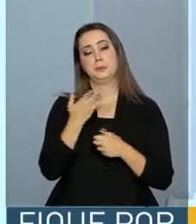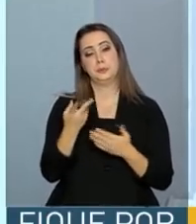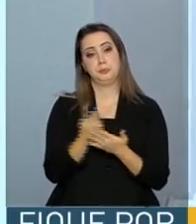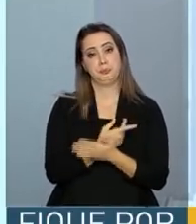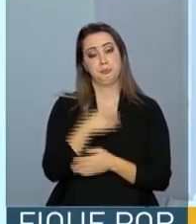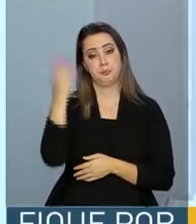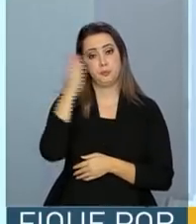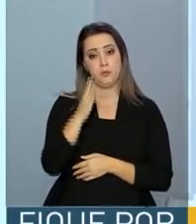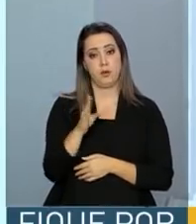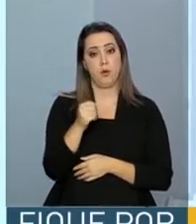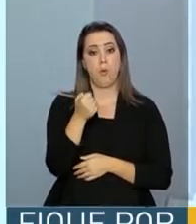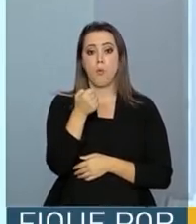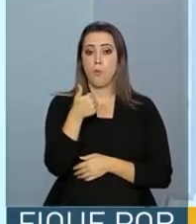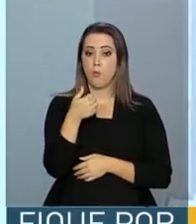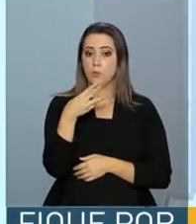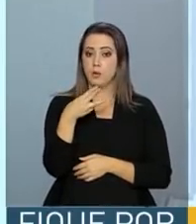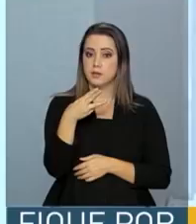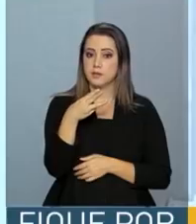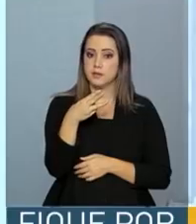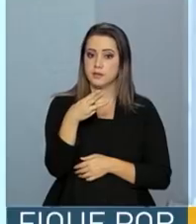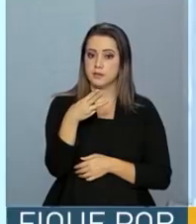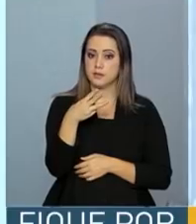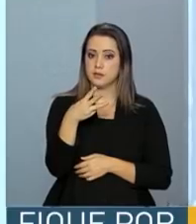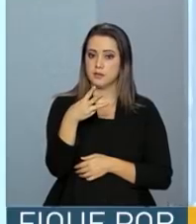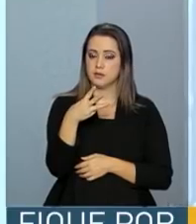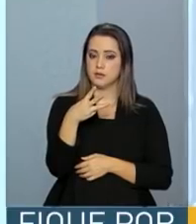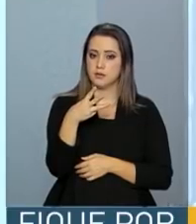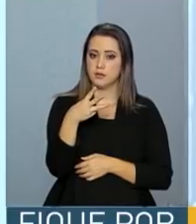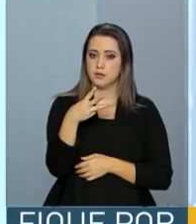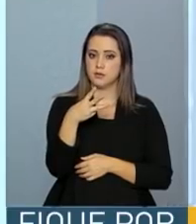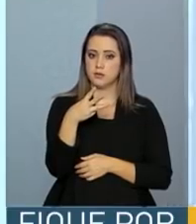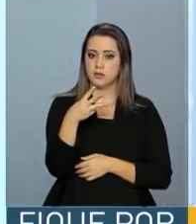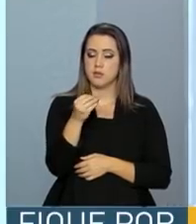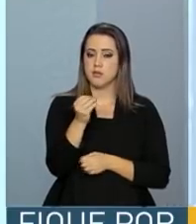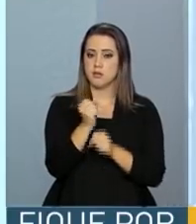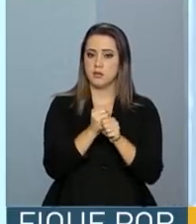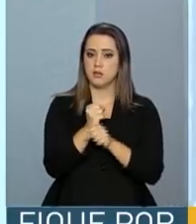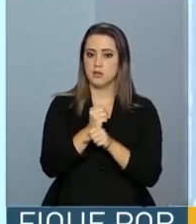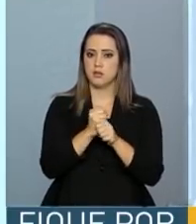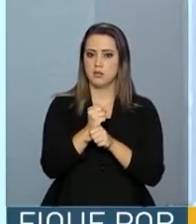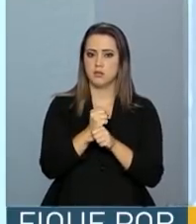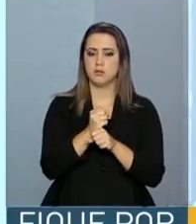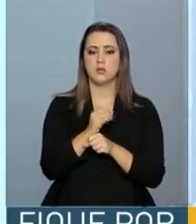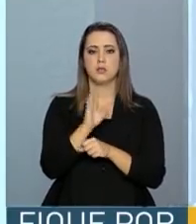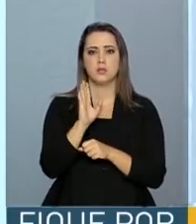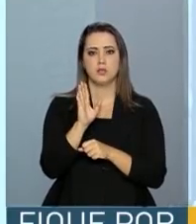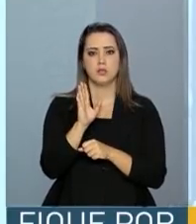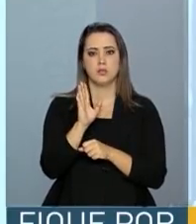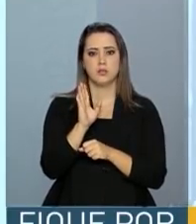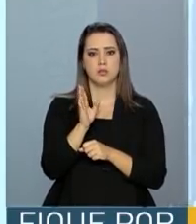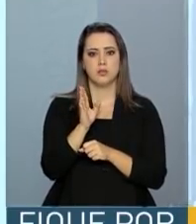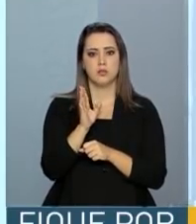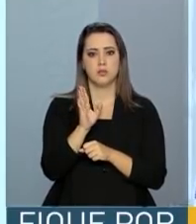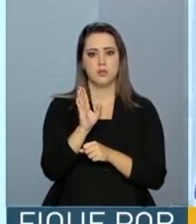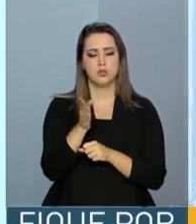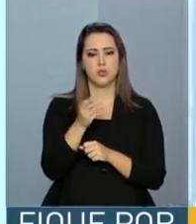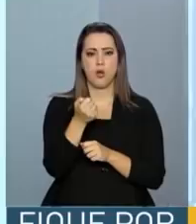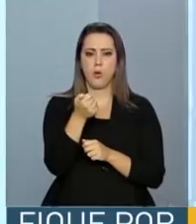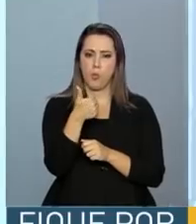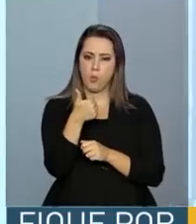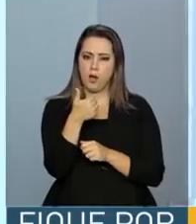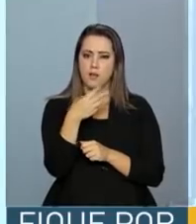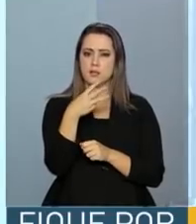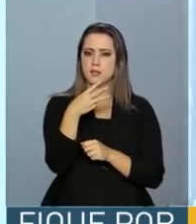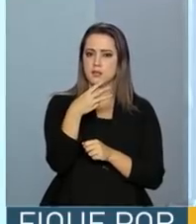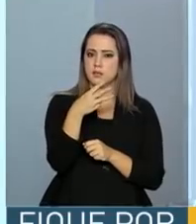brasileiro estamos há quase 30 anos é é a 30 anos a constituição já temos 30 anos já 88 é daqui a